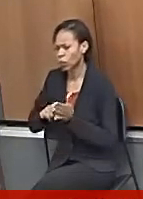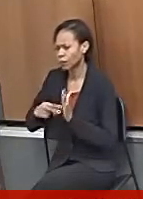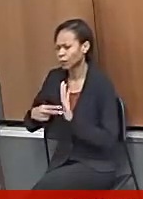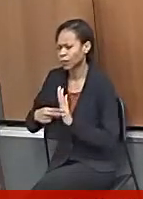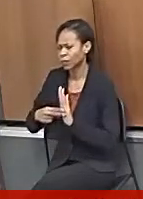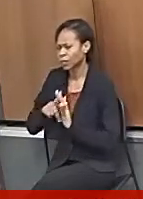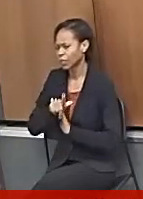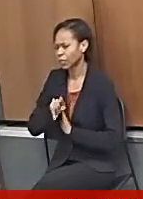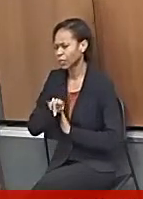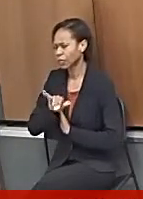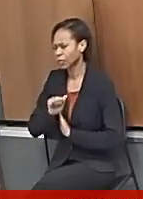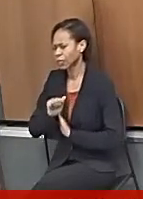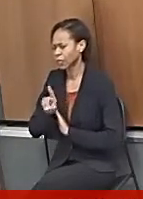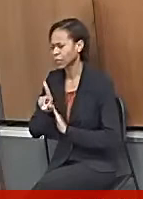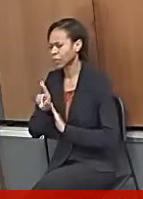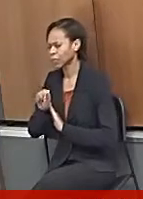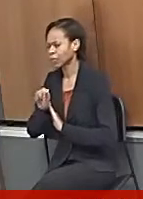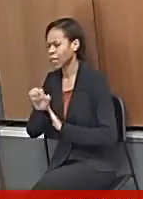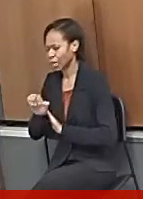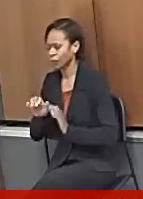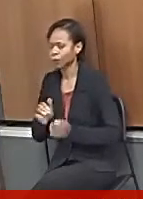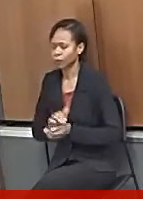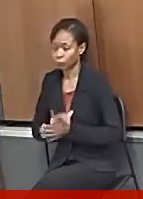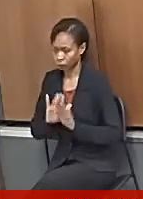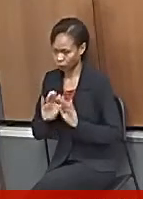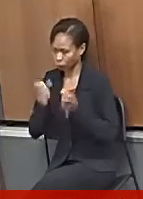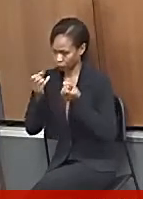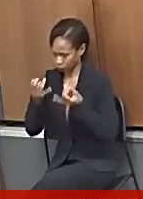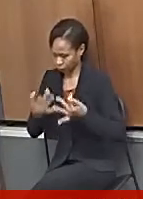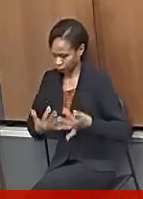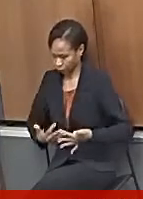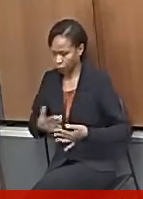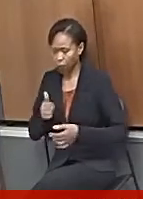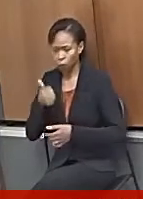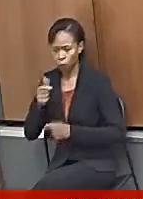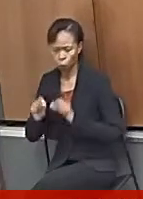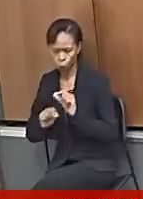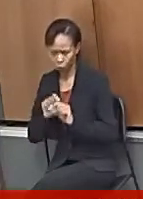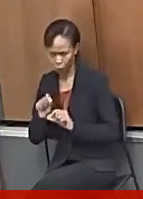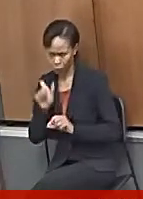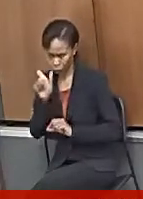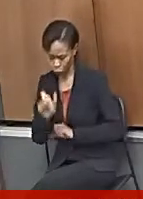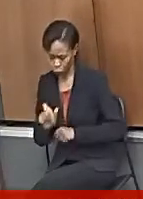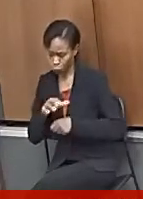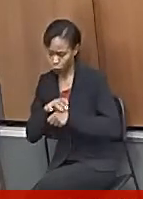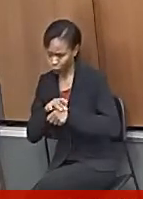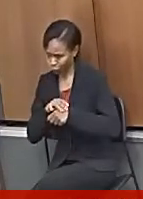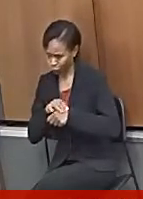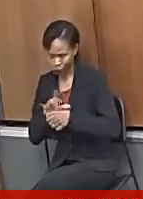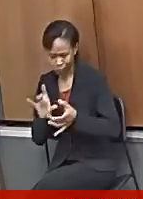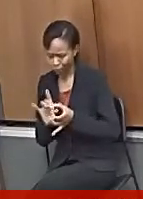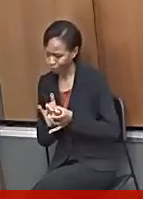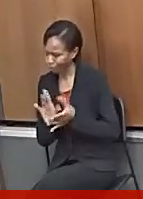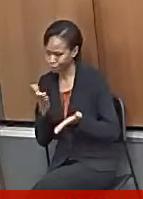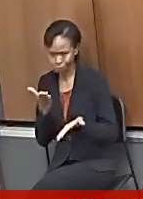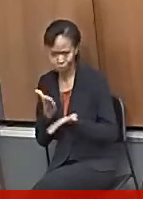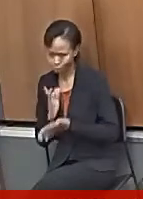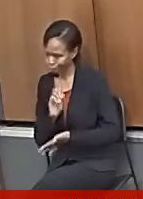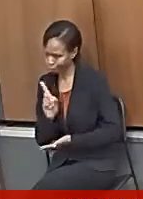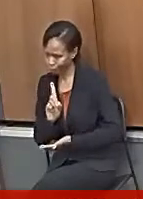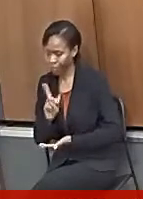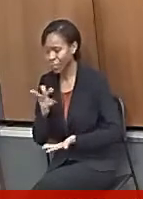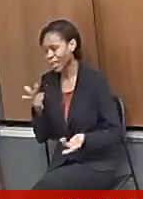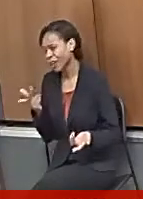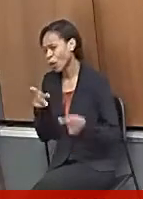eu vou justificar o porquê primeiramente usa dois idos quando são indeferidos corta um